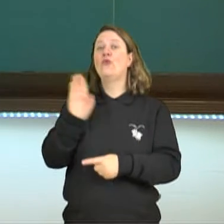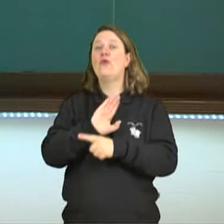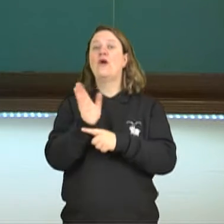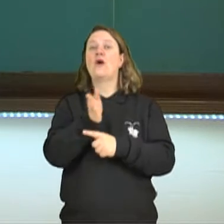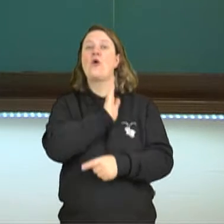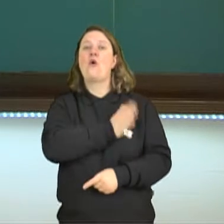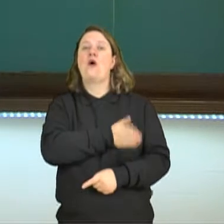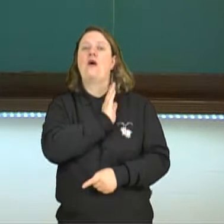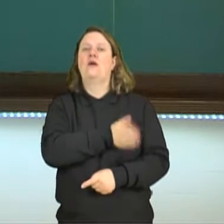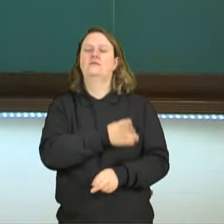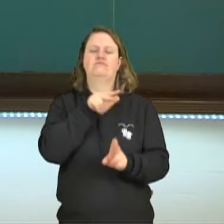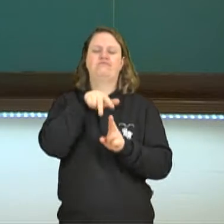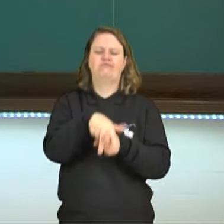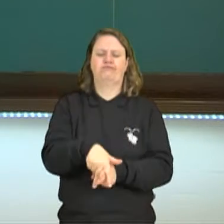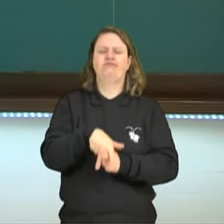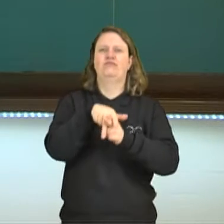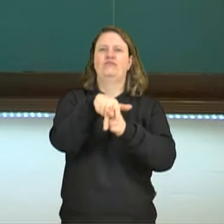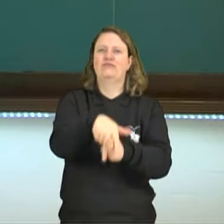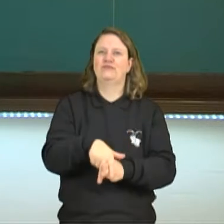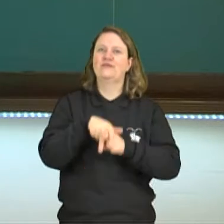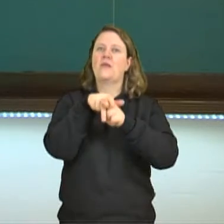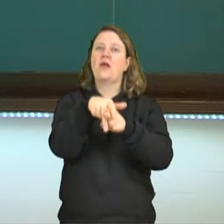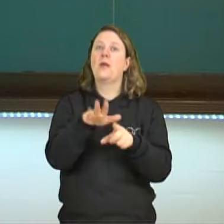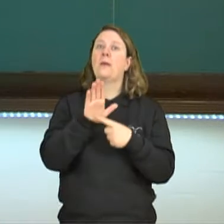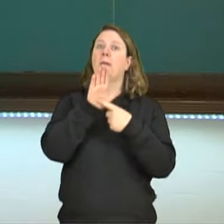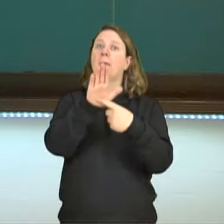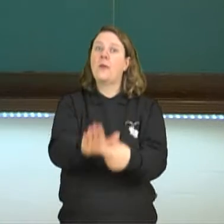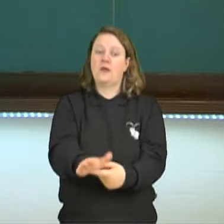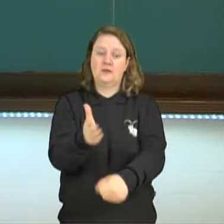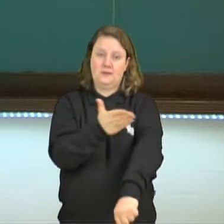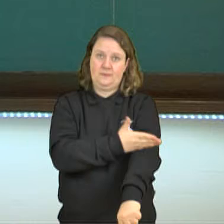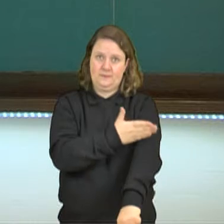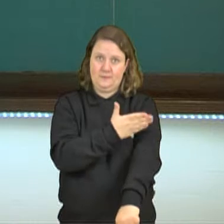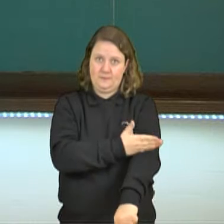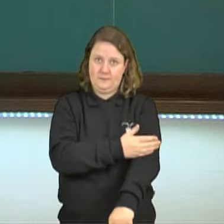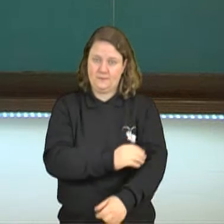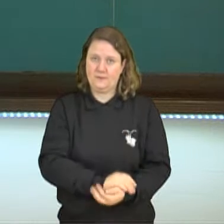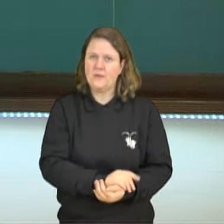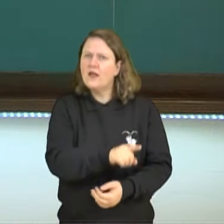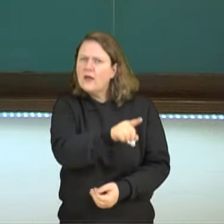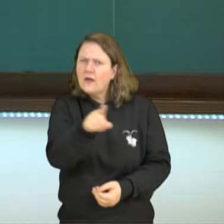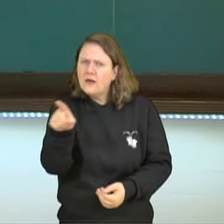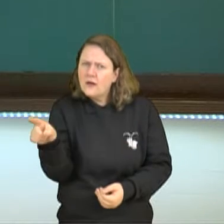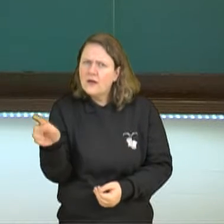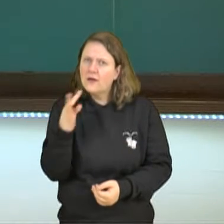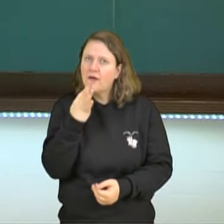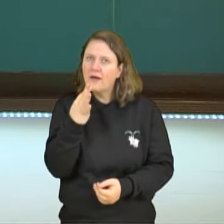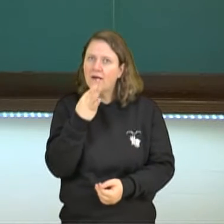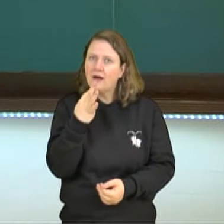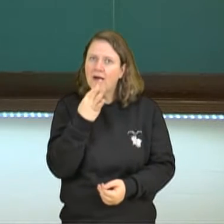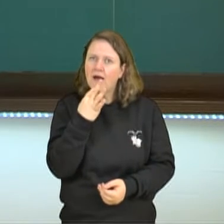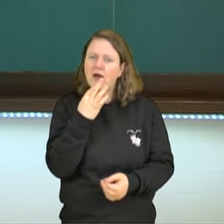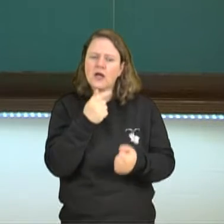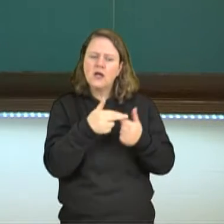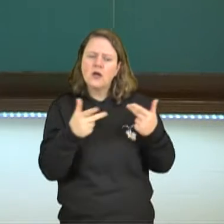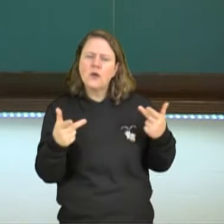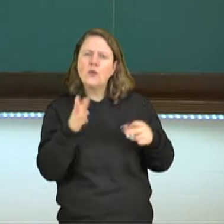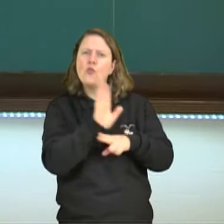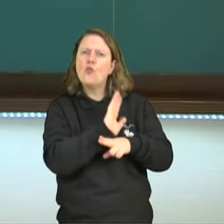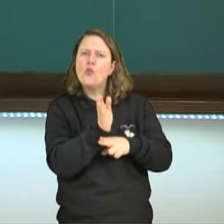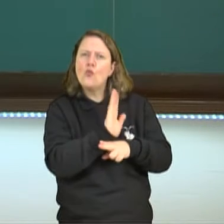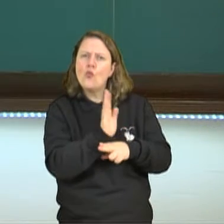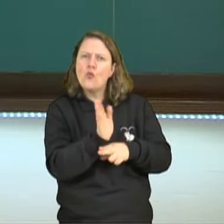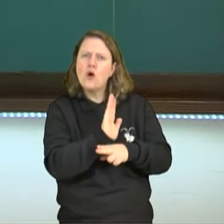Coração de Cavaleiro, que é um filme que retrata a Idade Média. E você conhece alguma produção cinematográfica